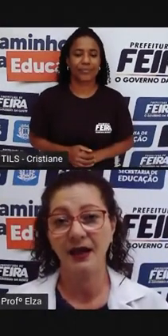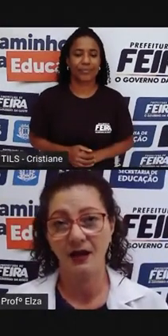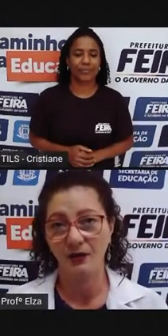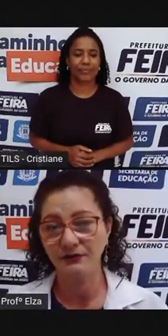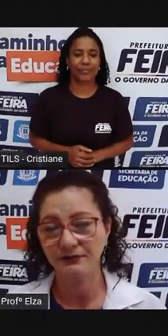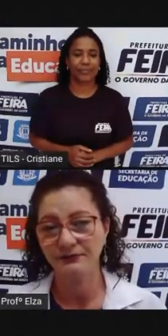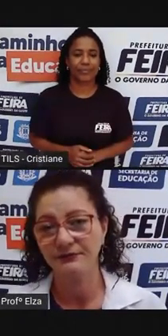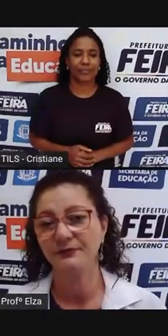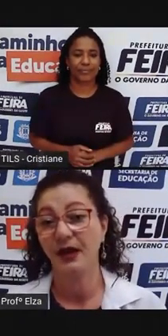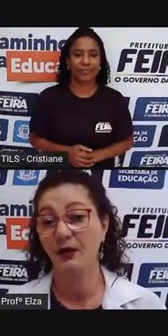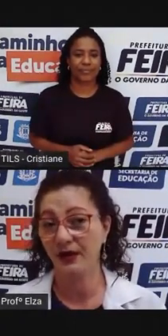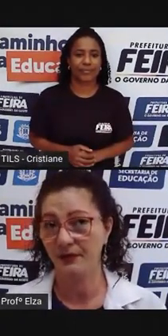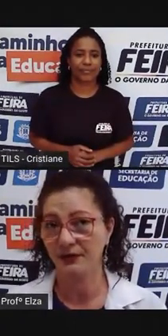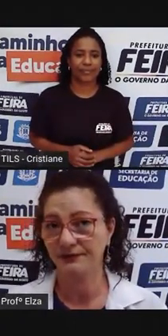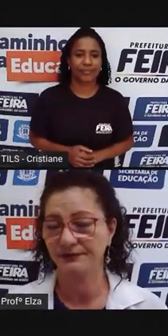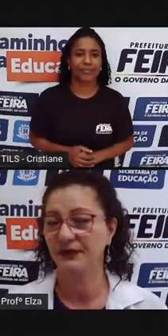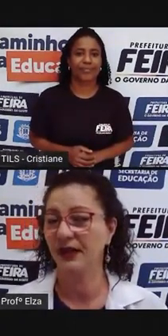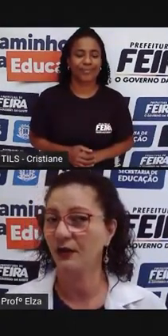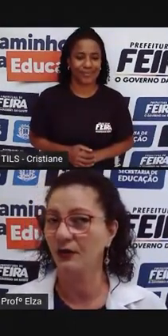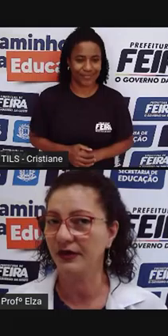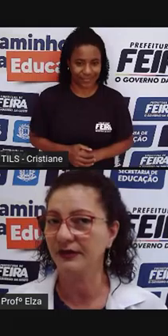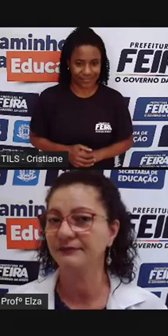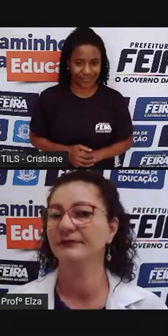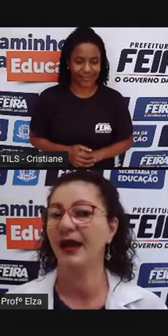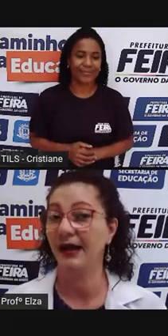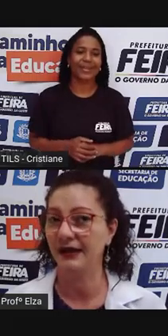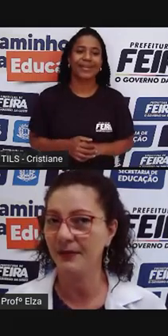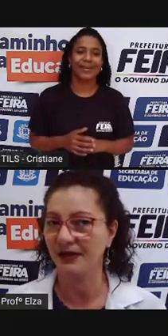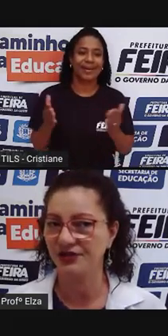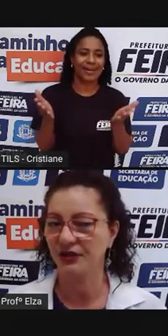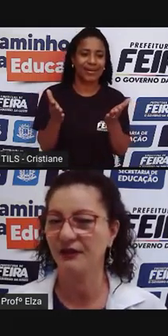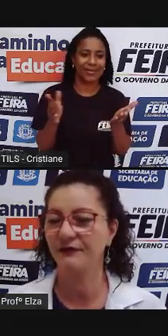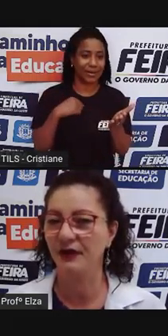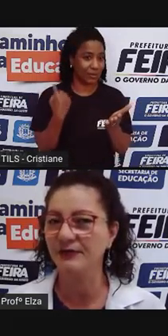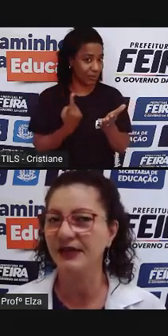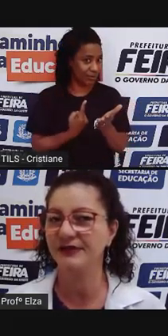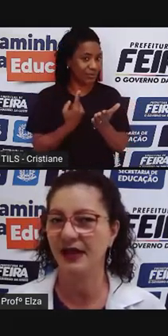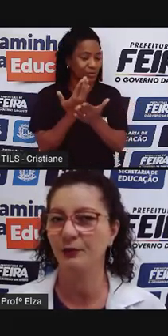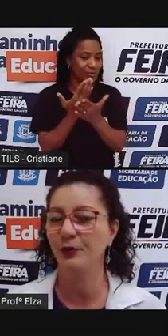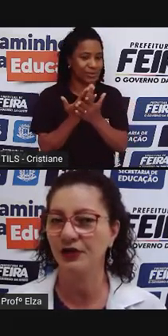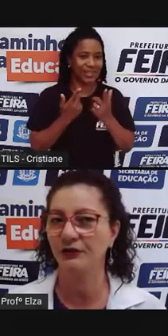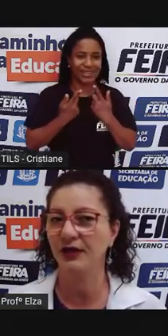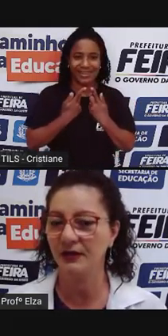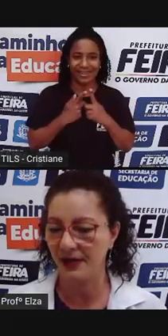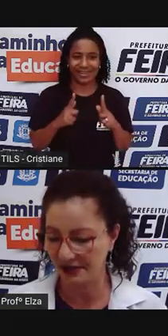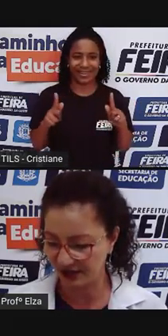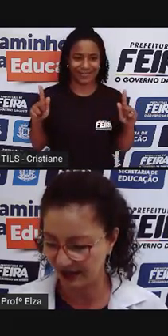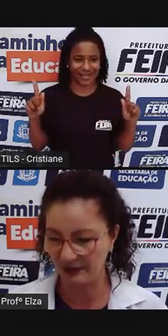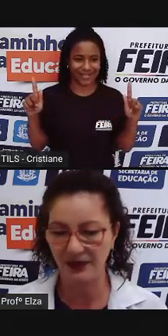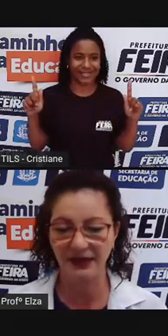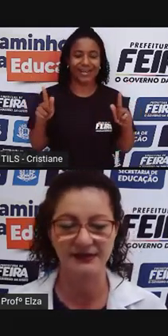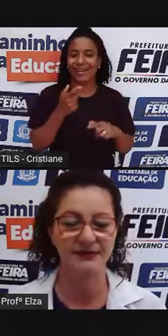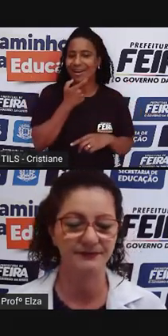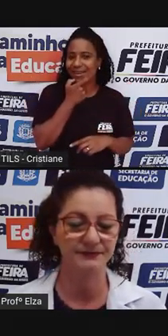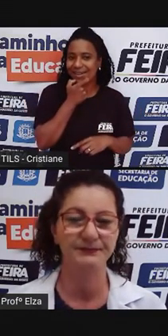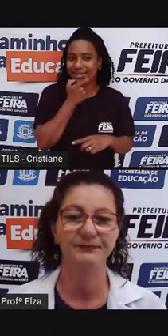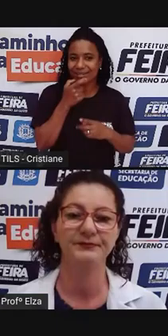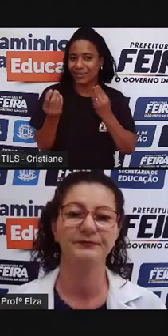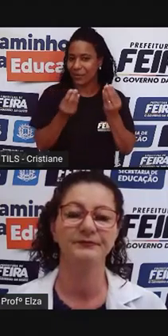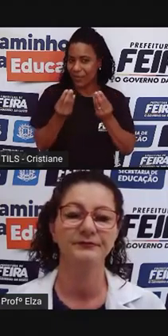And now, grammar. E agora, a gramática, né? Vamos revisar um pouquinho da gramática da língua inglesa.